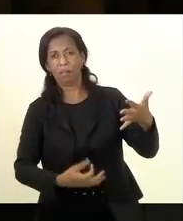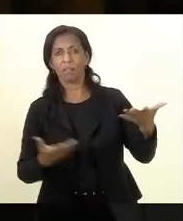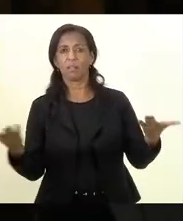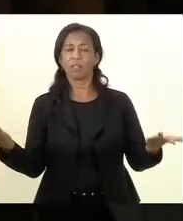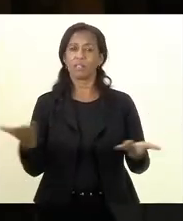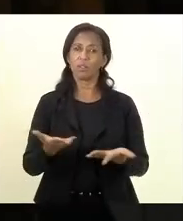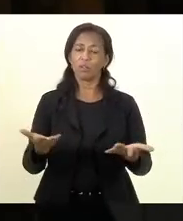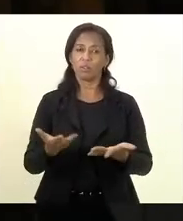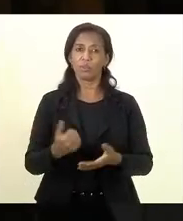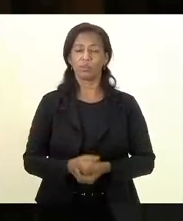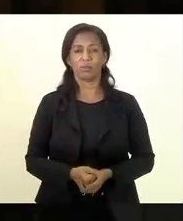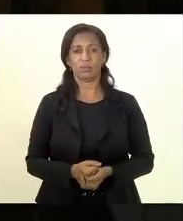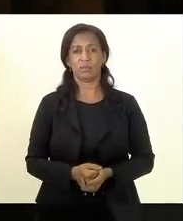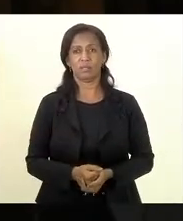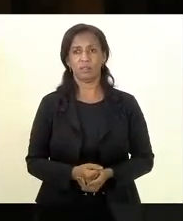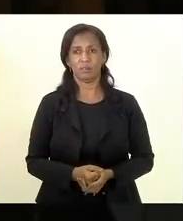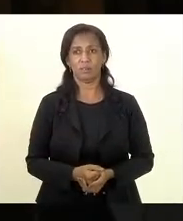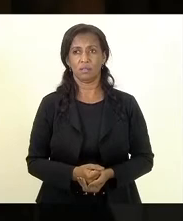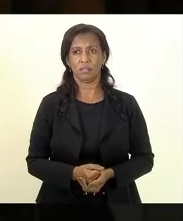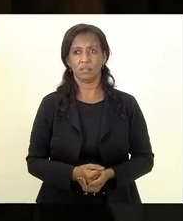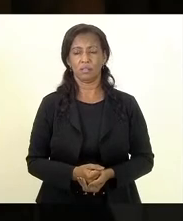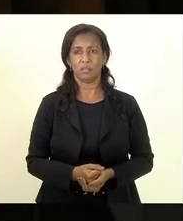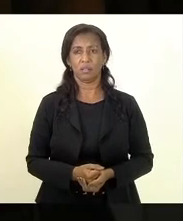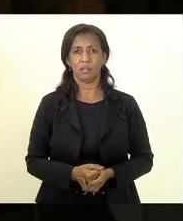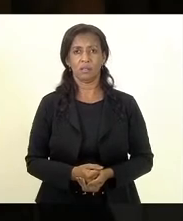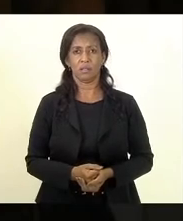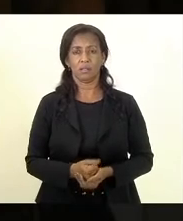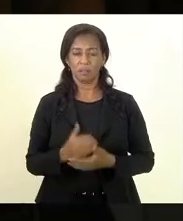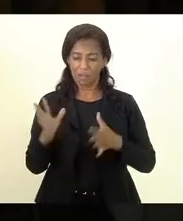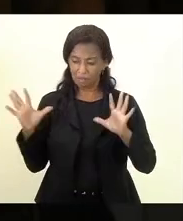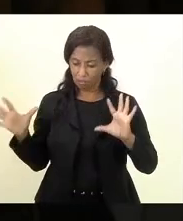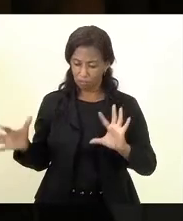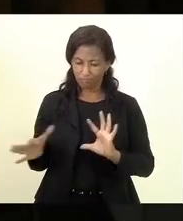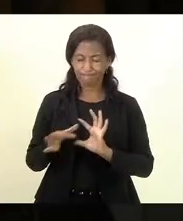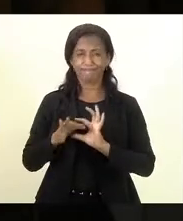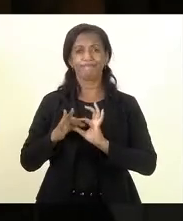hoje tem que, sabe, tá unido